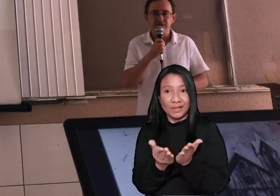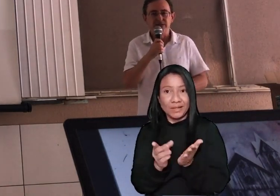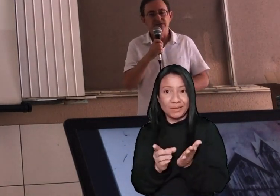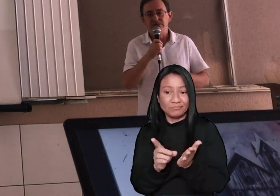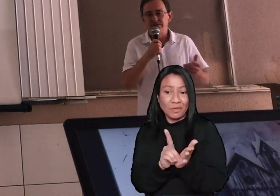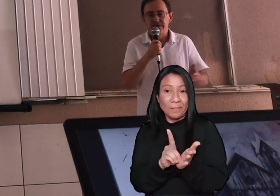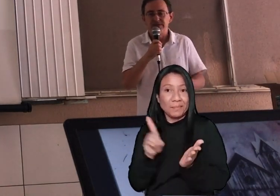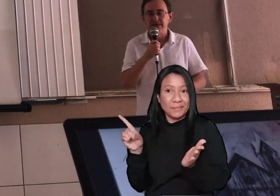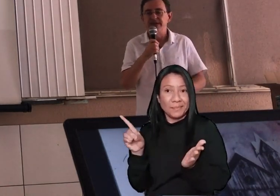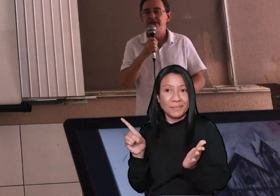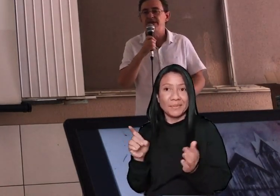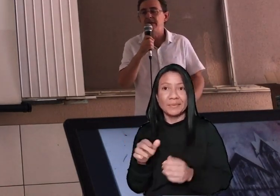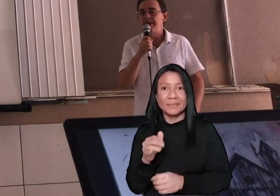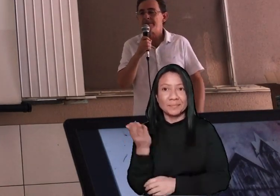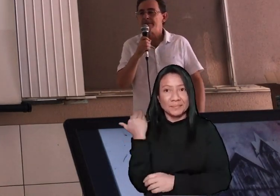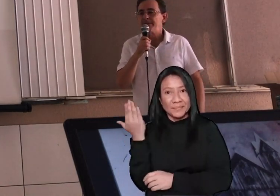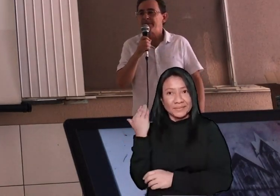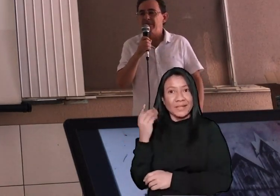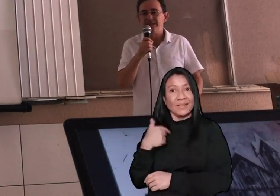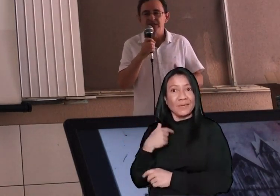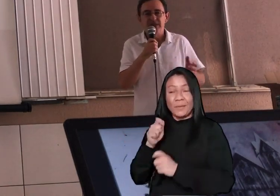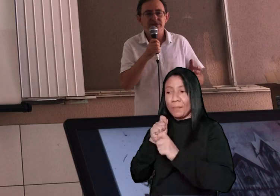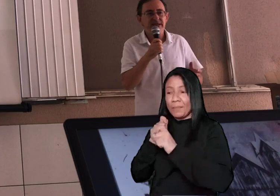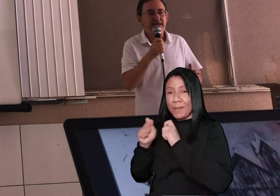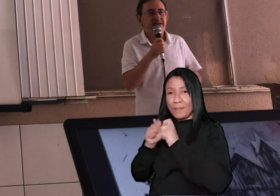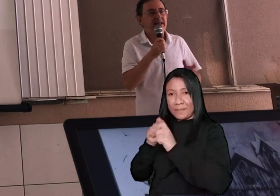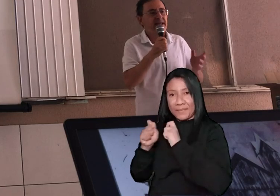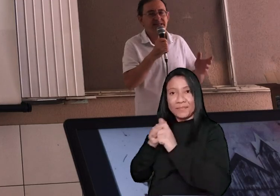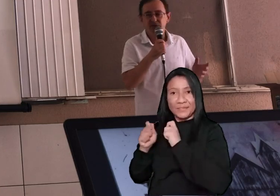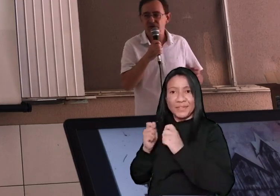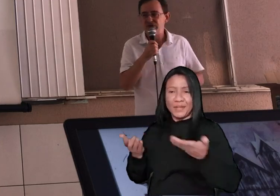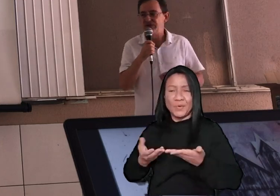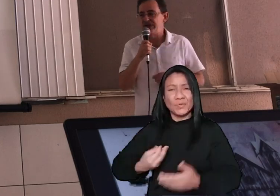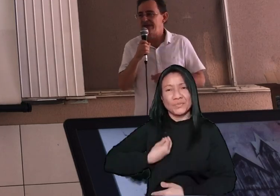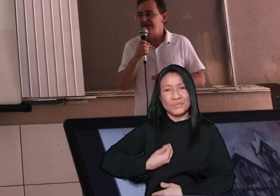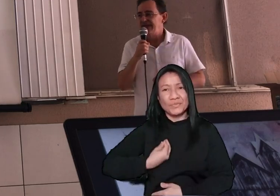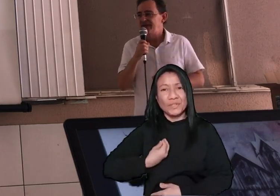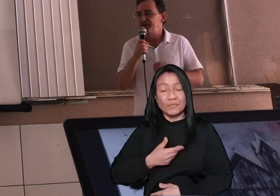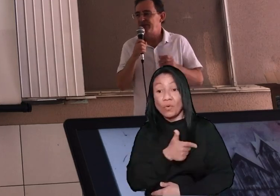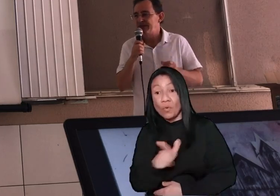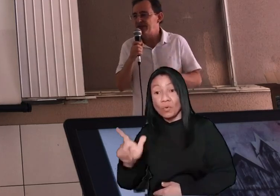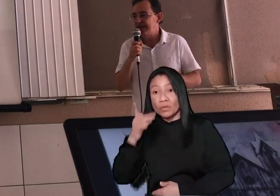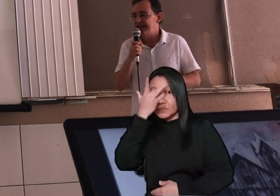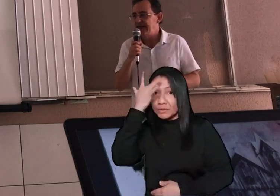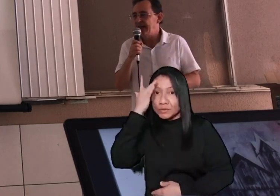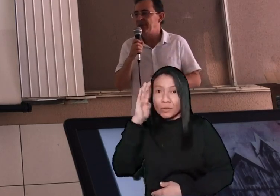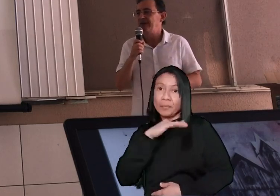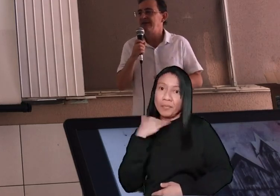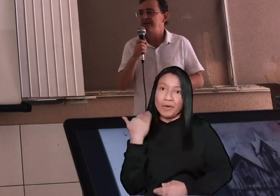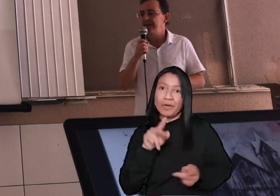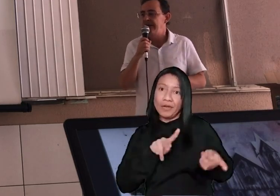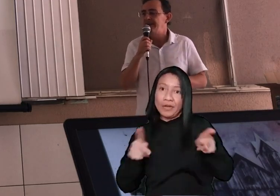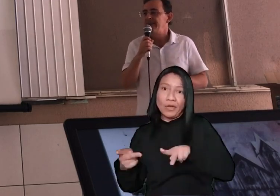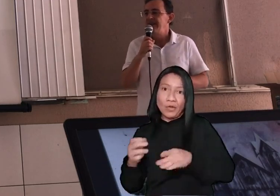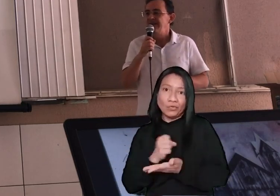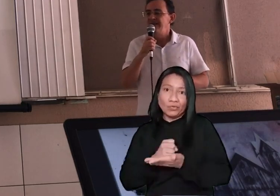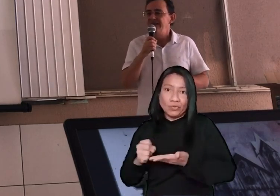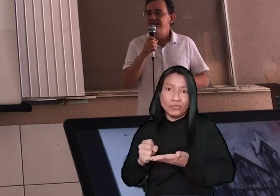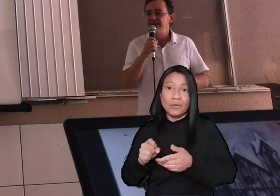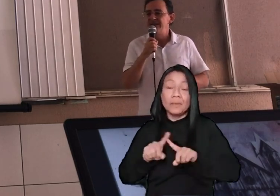estão vivos, alguns já faleceram, né? Mas eles falam que a catequese de hoje é totalmente diferente da época,